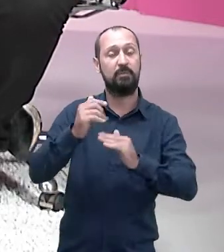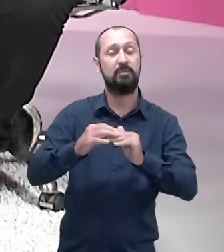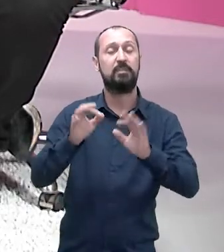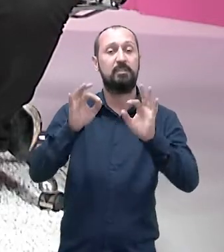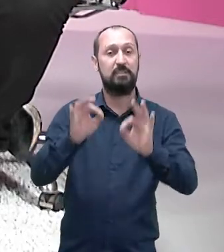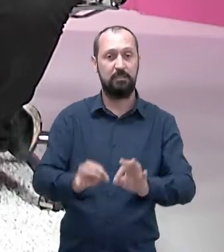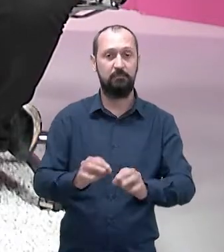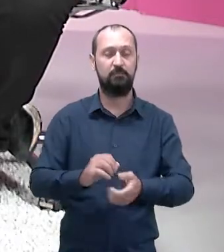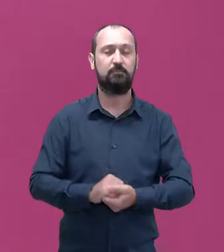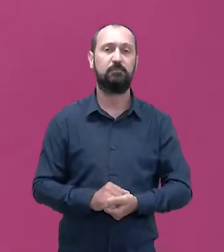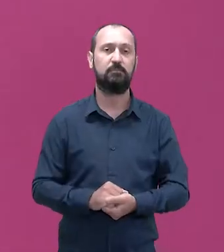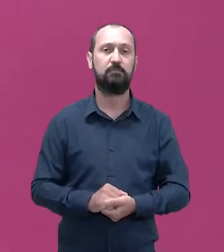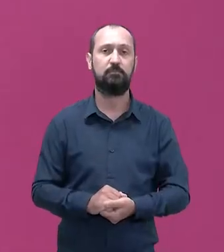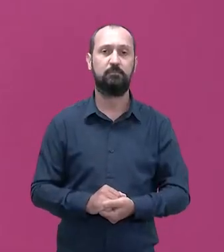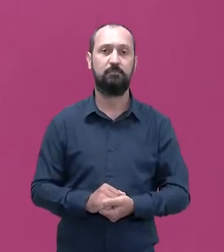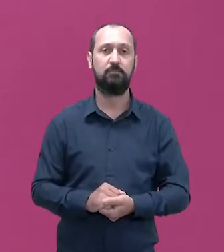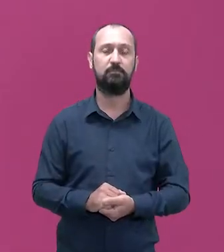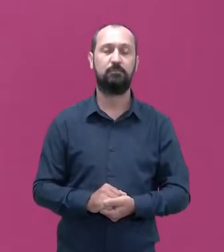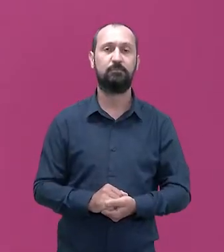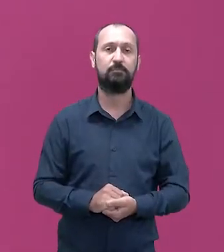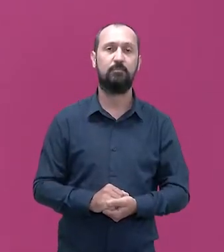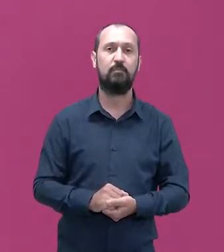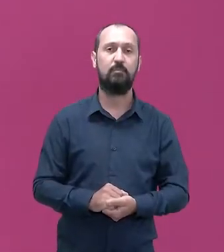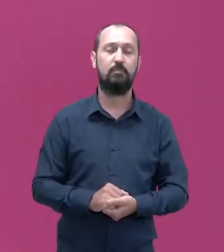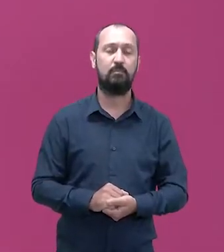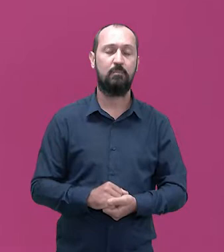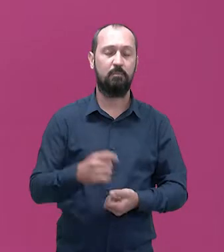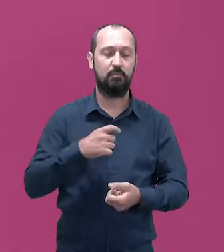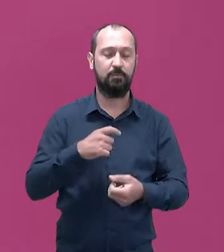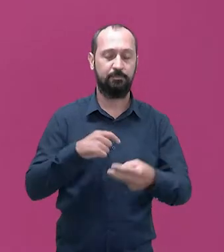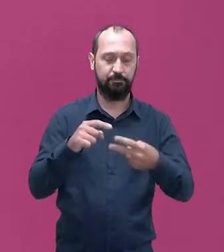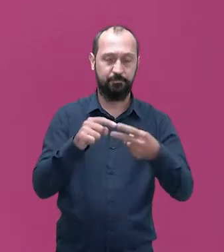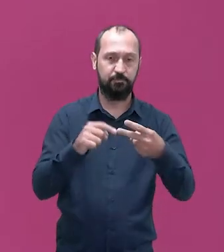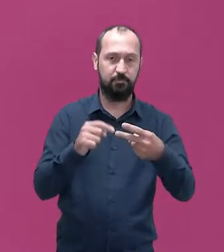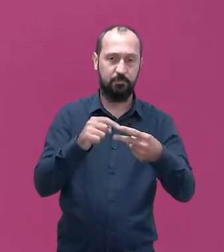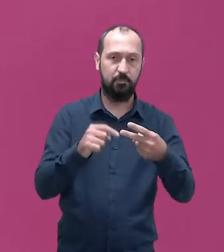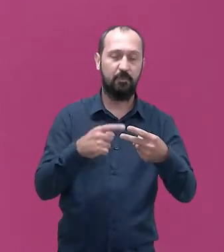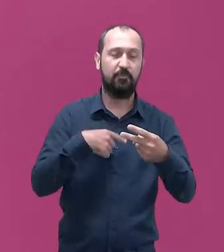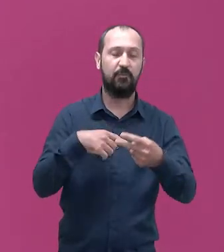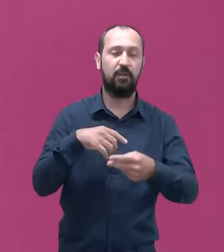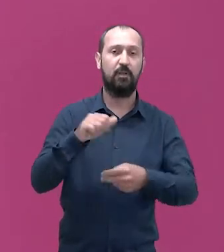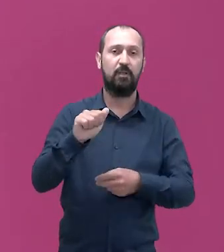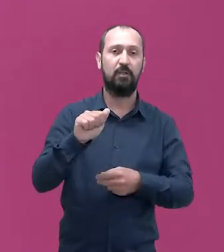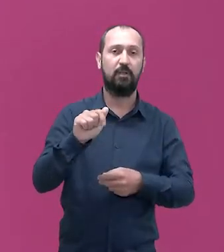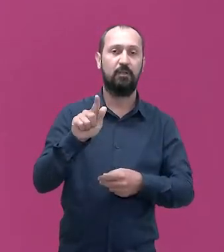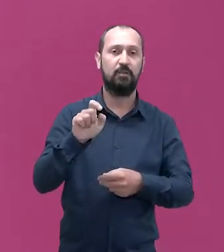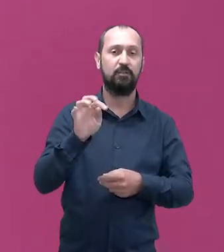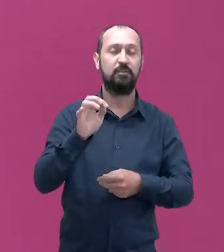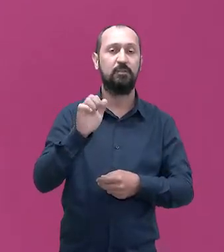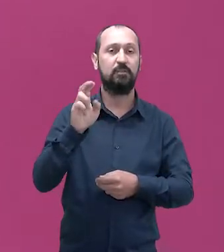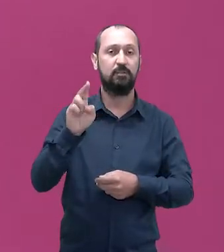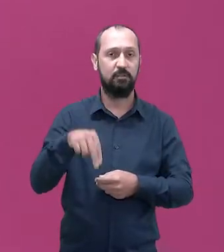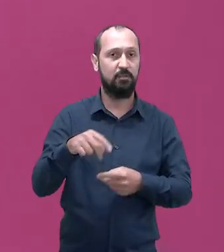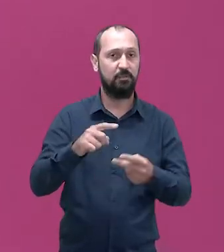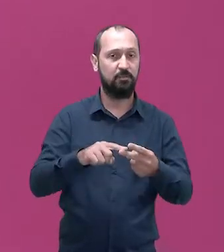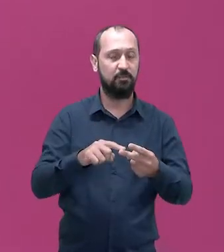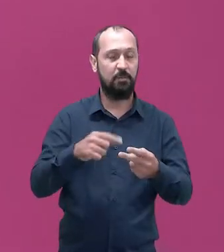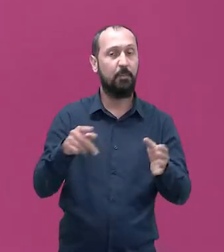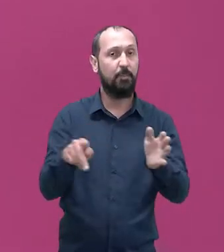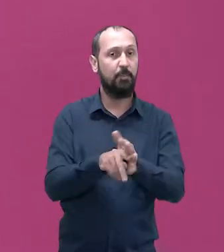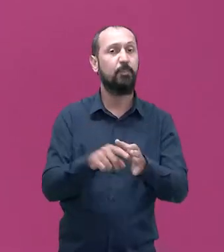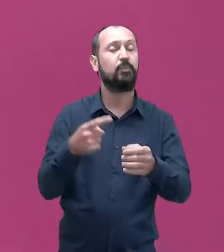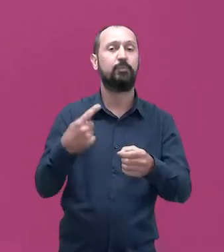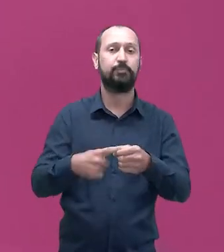esteja regularizado? Então, existe duas situações. Primeiro, nós vamos falar sobre a AGETRAN, que caracteriza